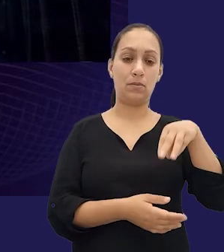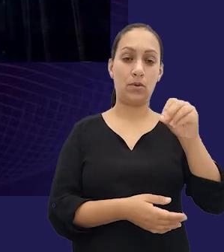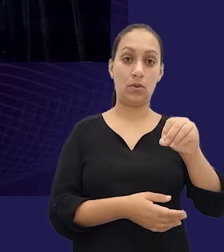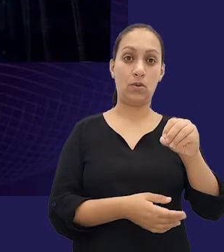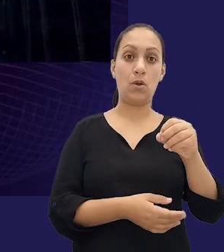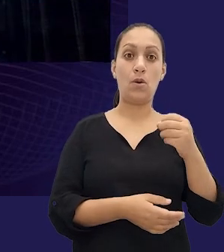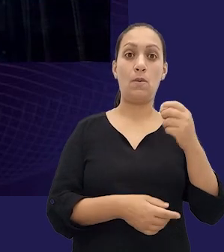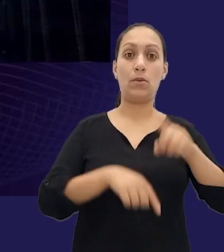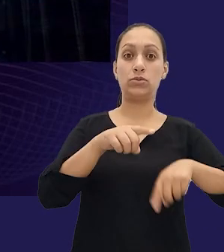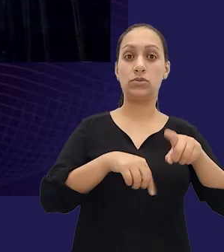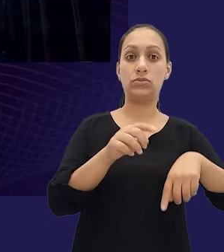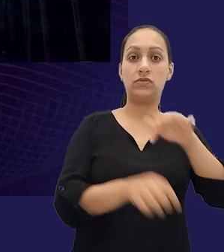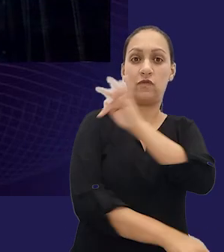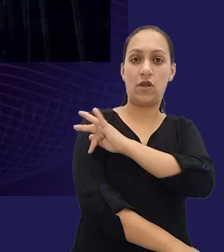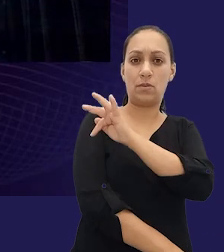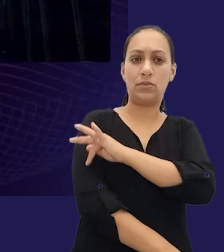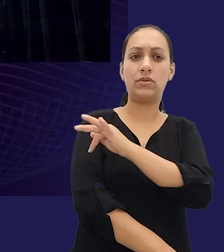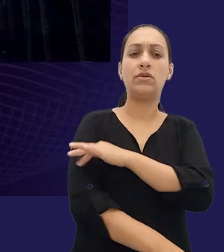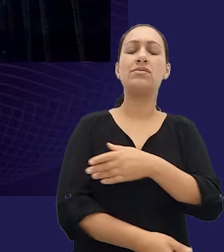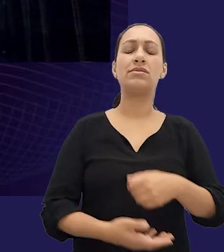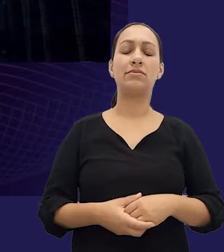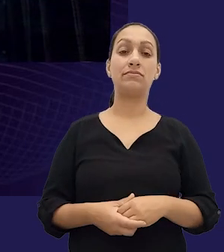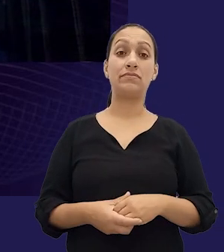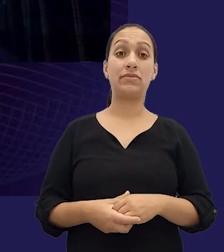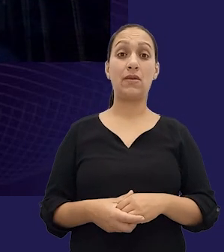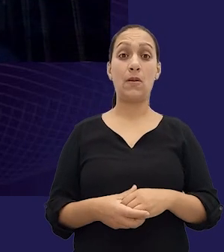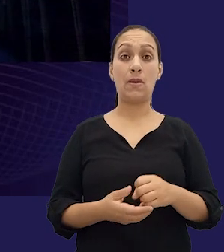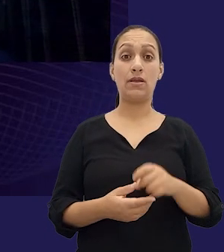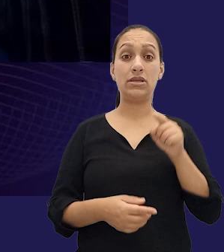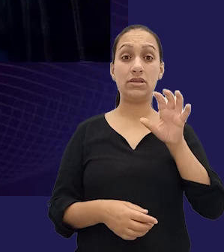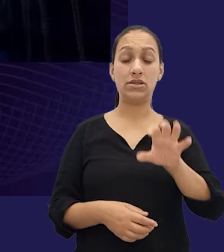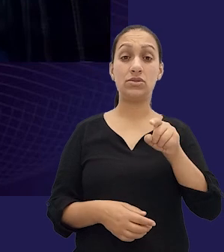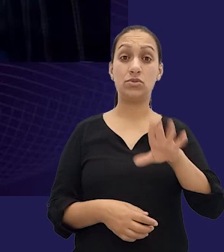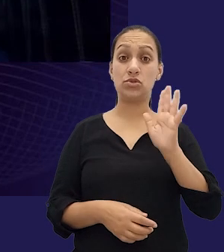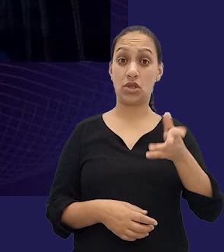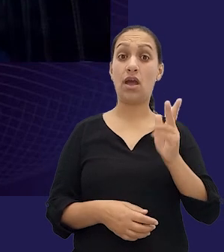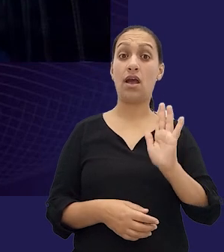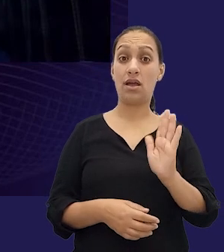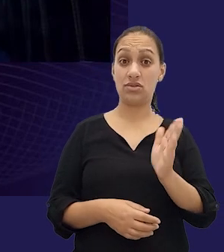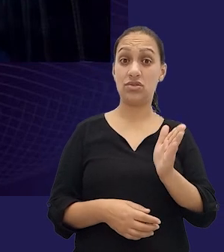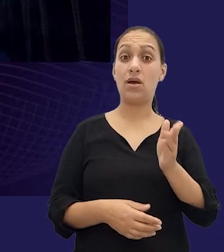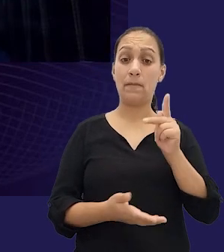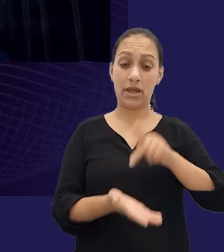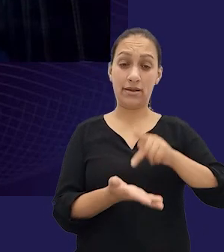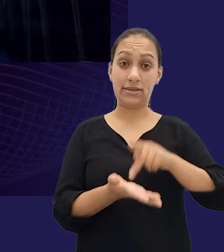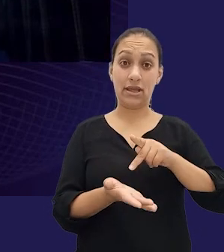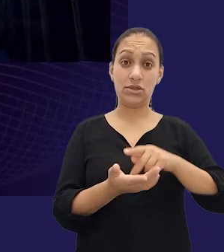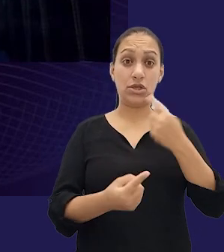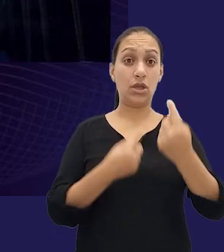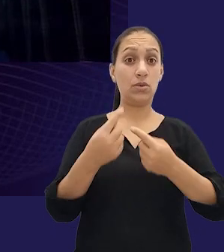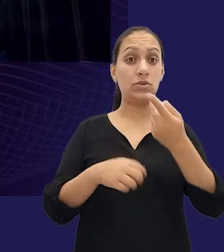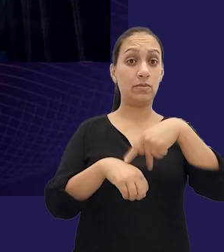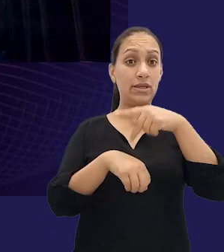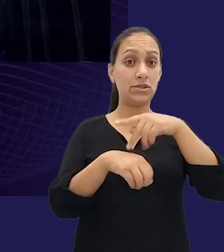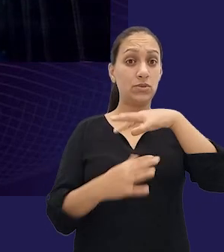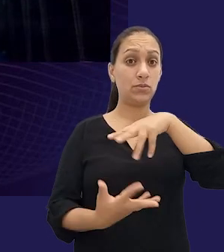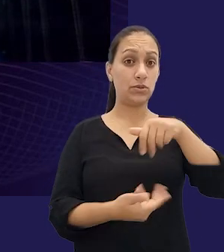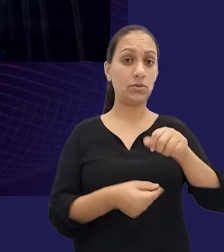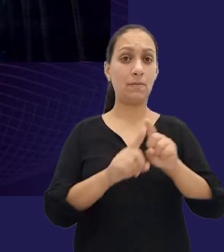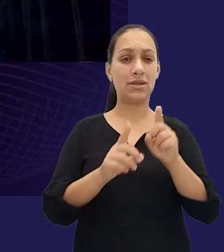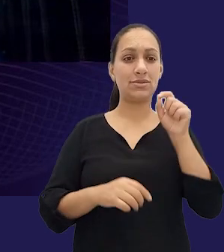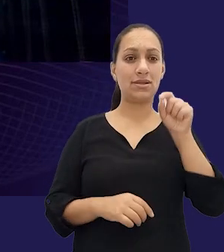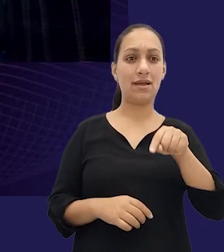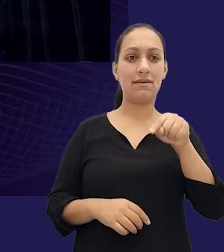produtos medicamentosos à base de fagos. Isso já é uma realidade em alguns países do mundo, mas aqui